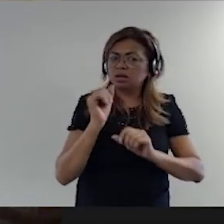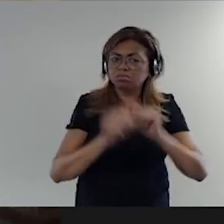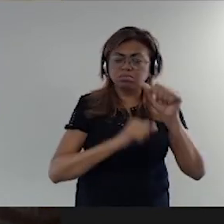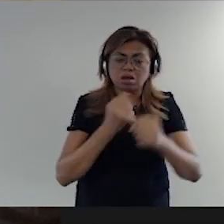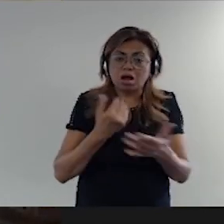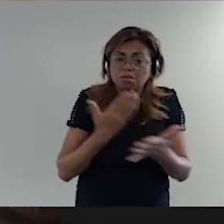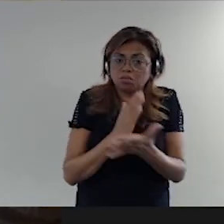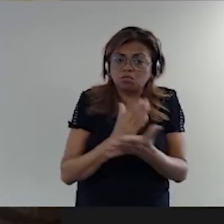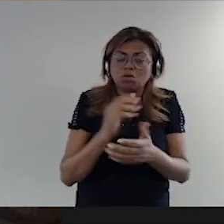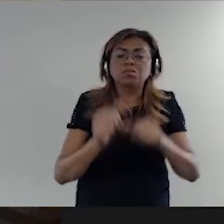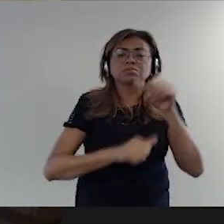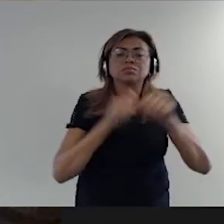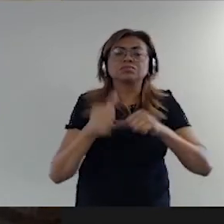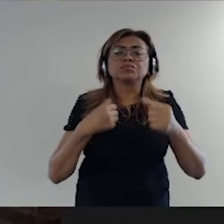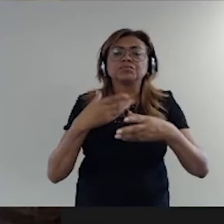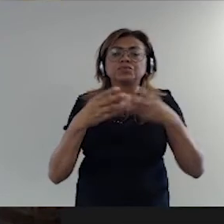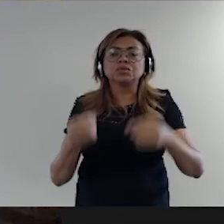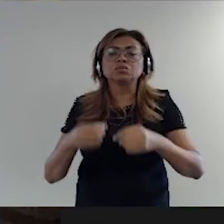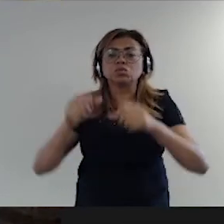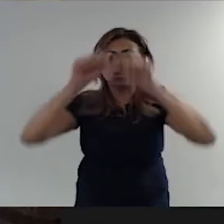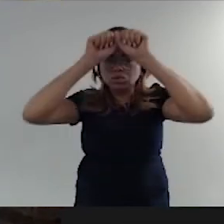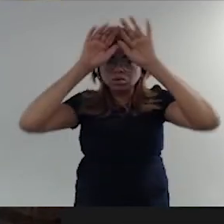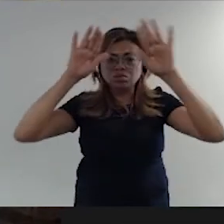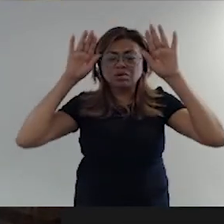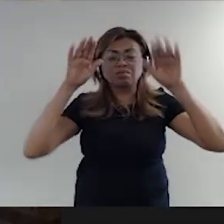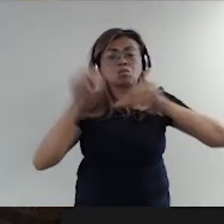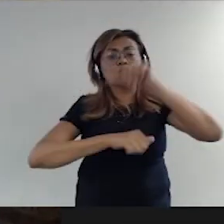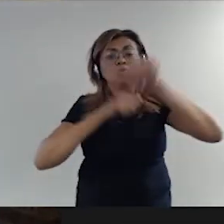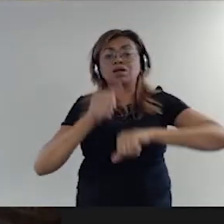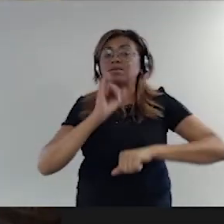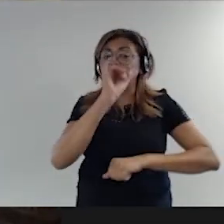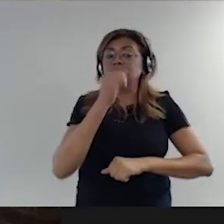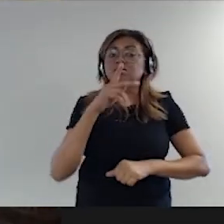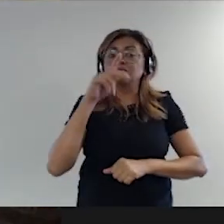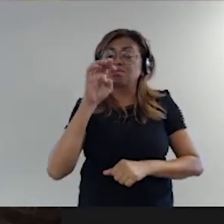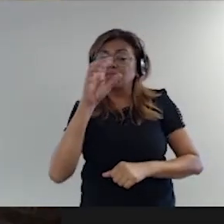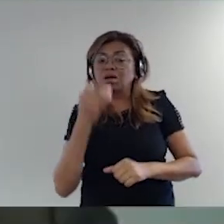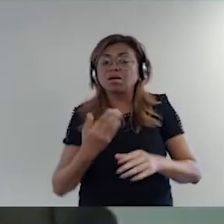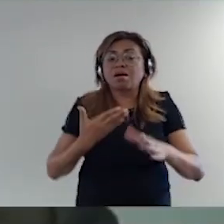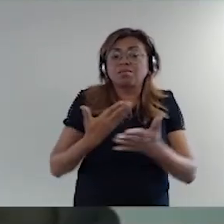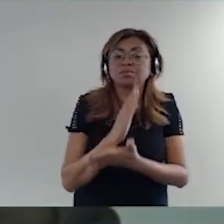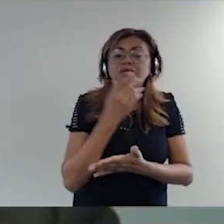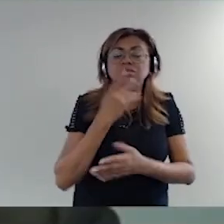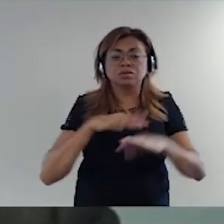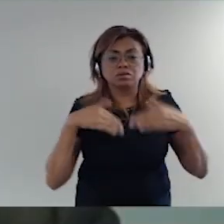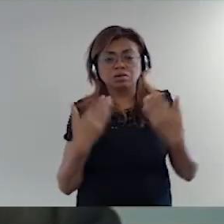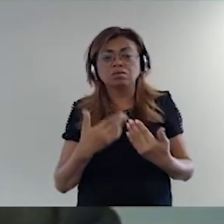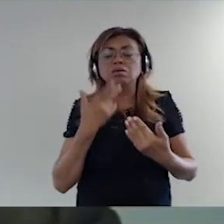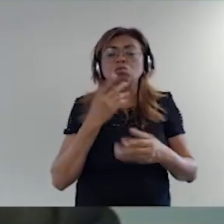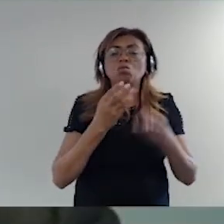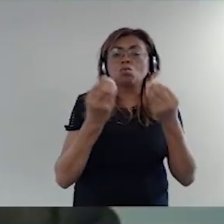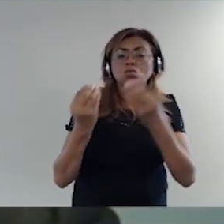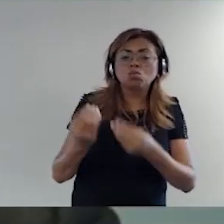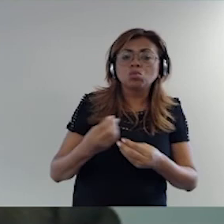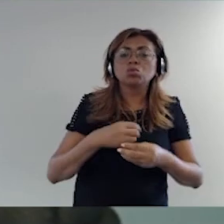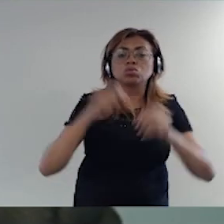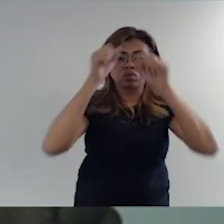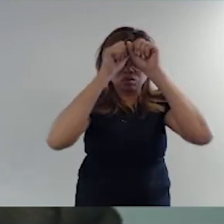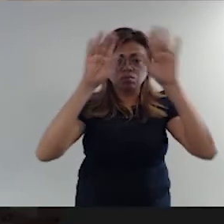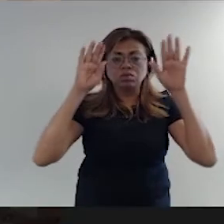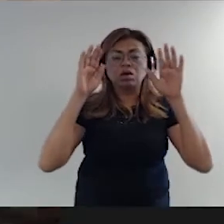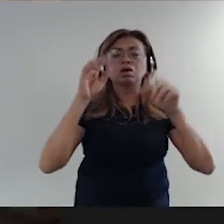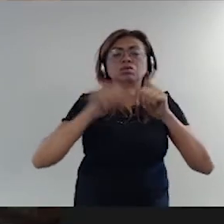a relevância dos tribunais de justiça estadual, dos tribunais regionais federais, dos tribunais regionais do trabalho e dos